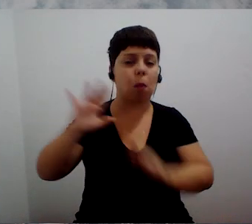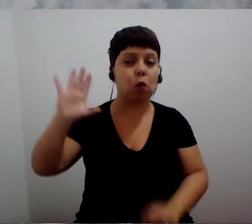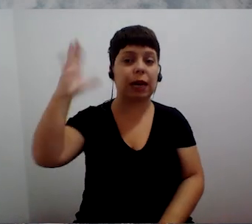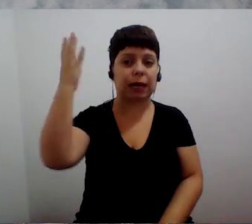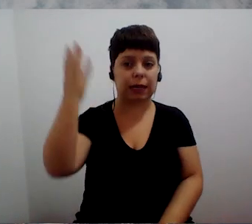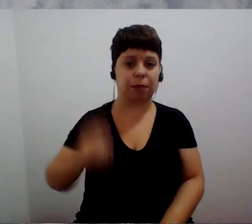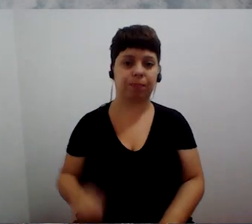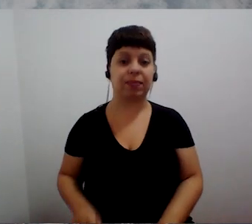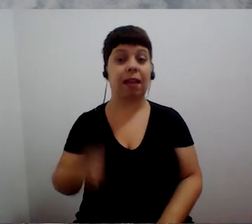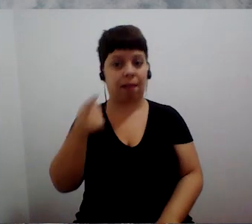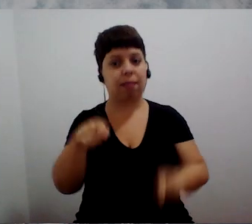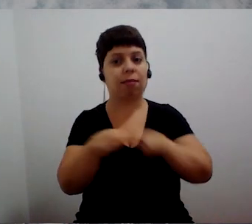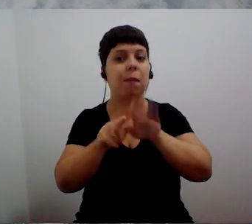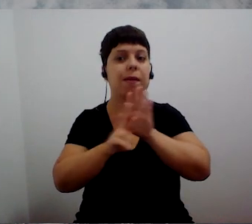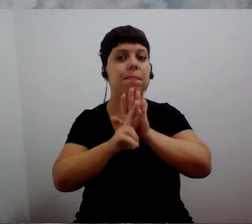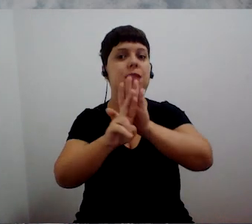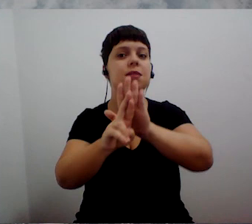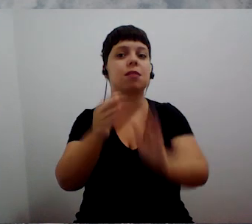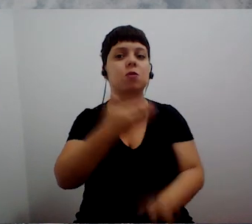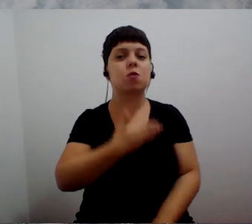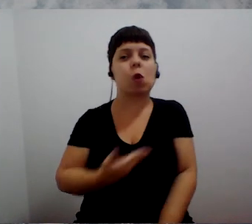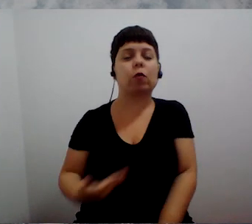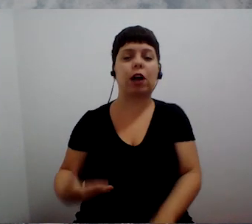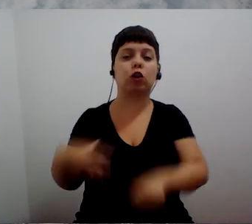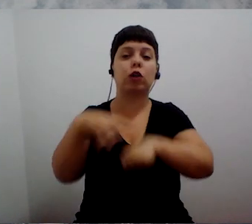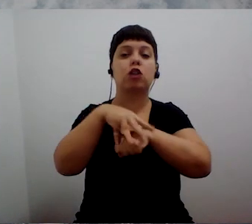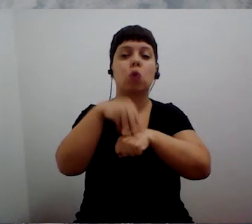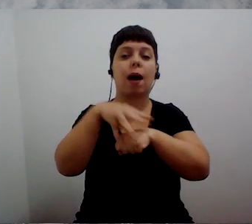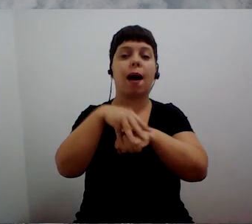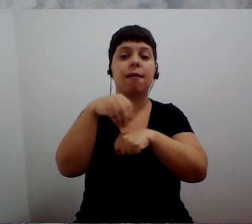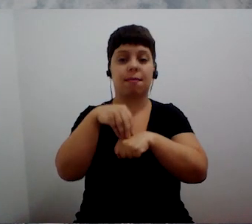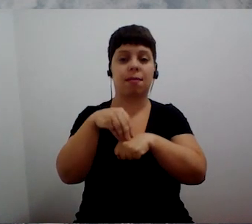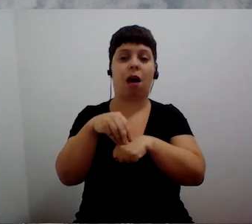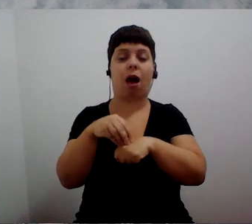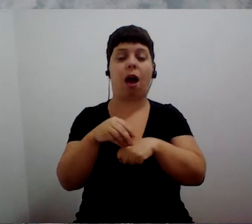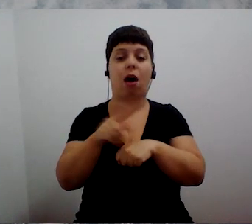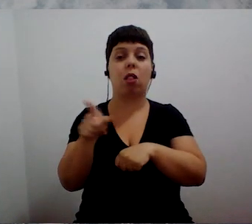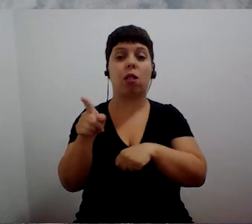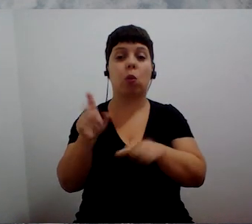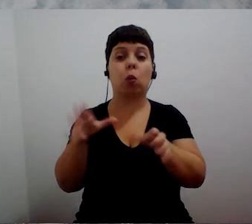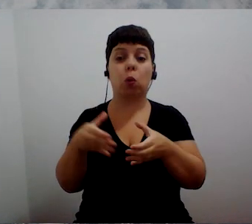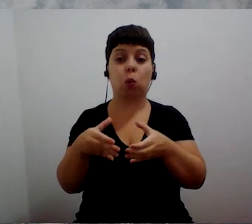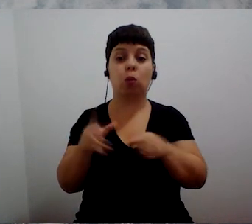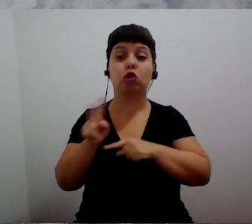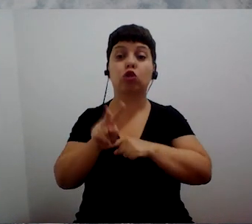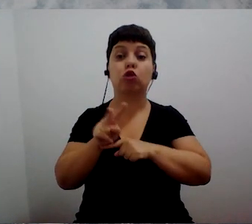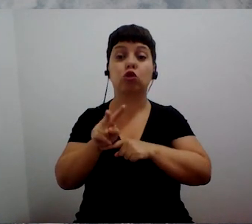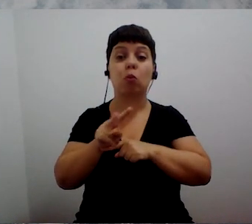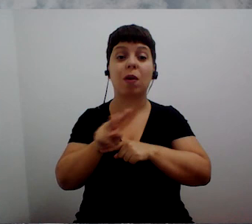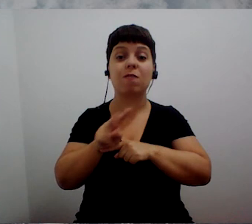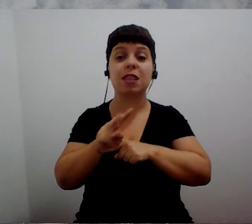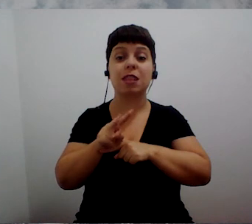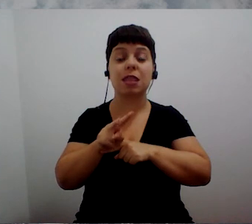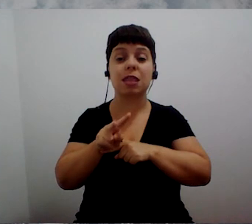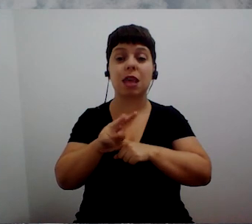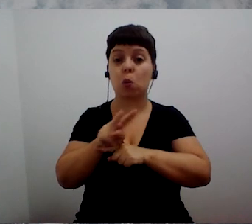também representa o governo da Suécia no grupo de supervisão do Fundo